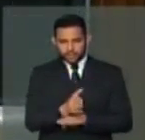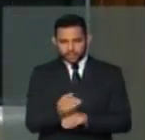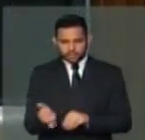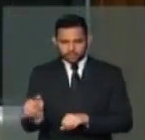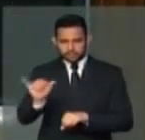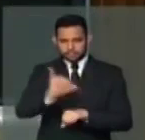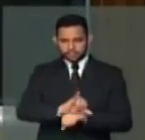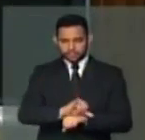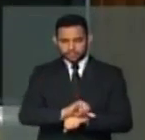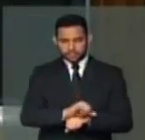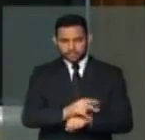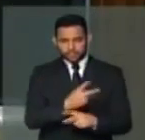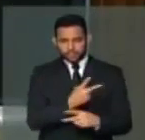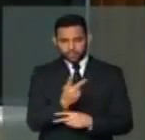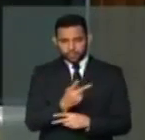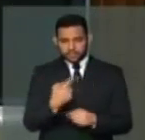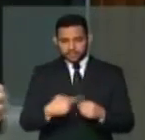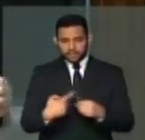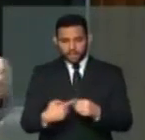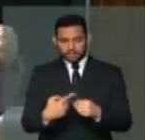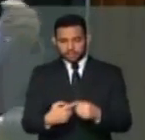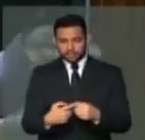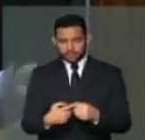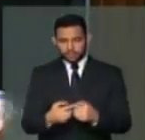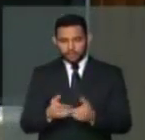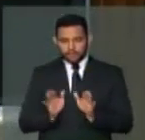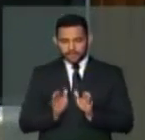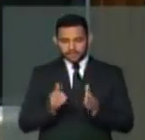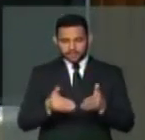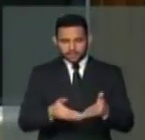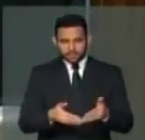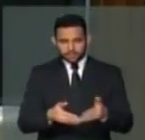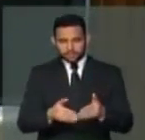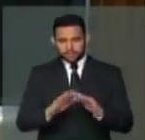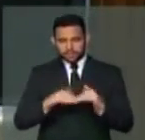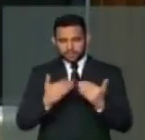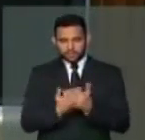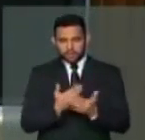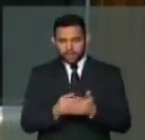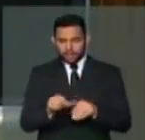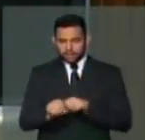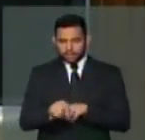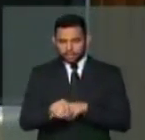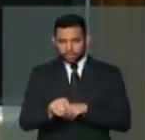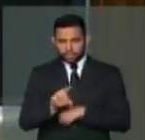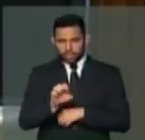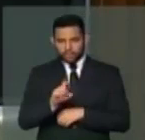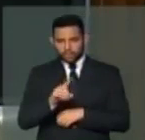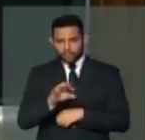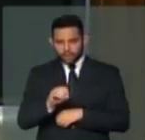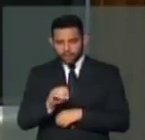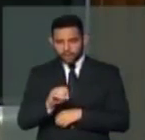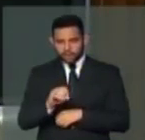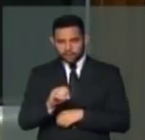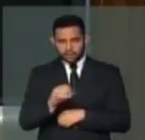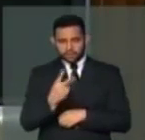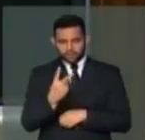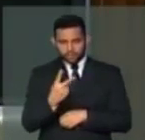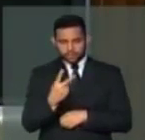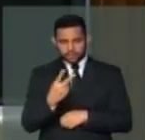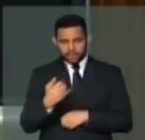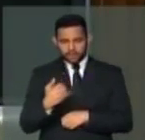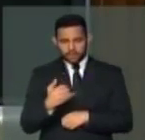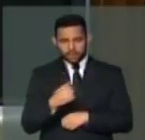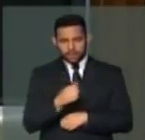jogados lá nessas duas cidades, inclusive com a participação do Colégio Educar, dois alunos,